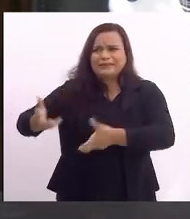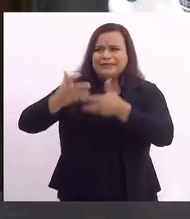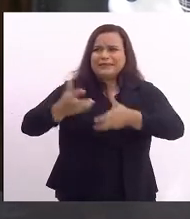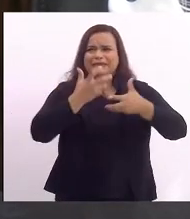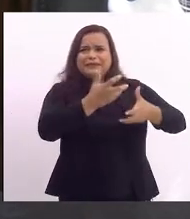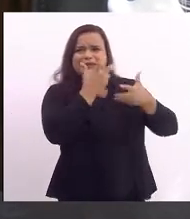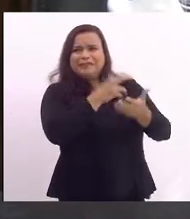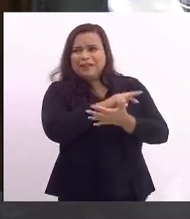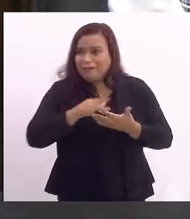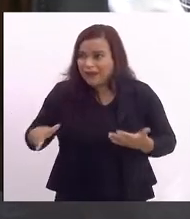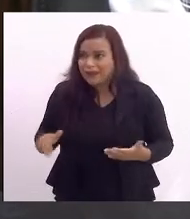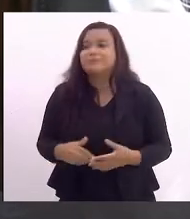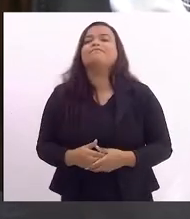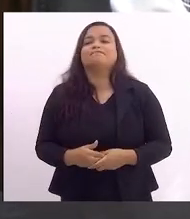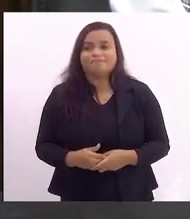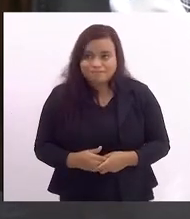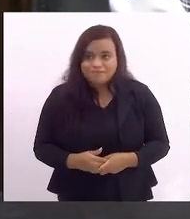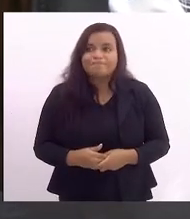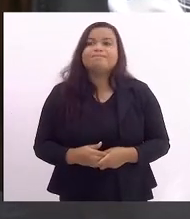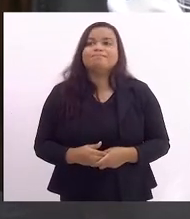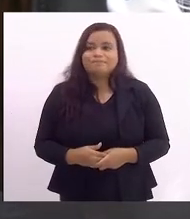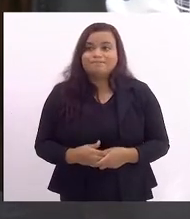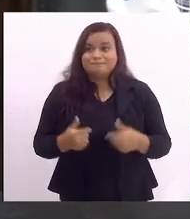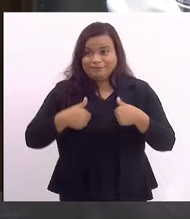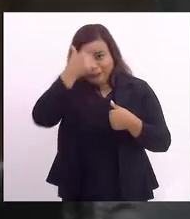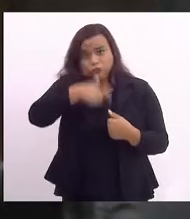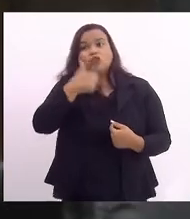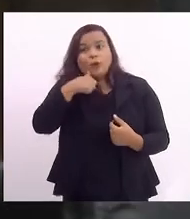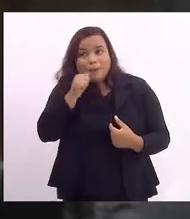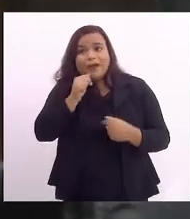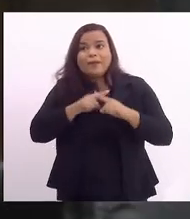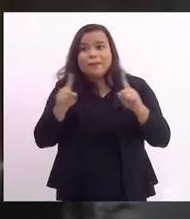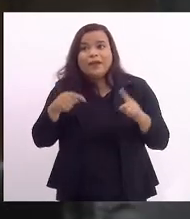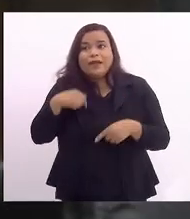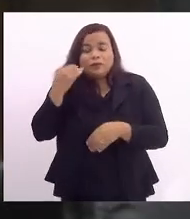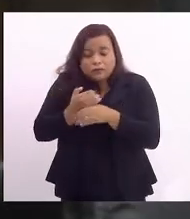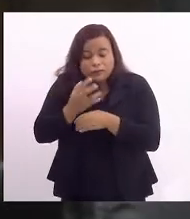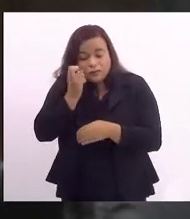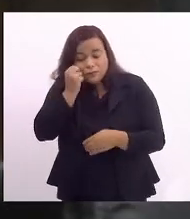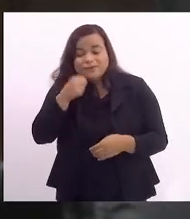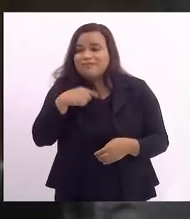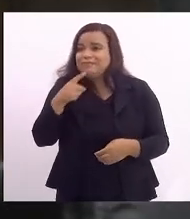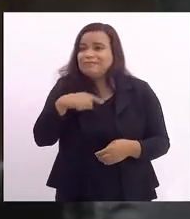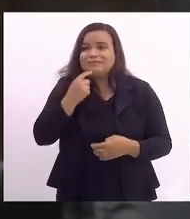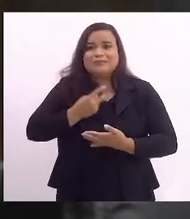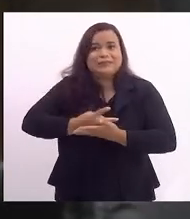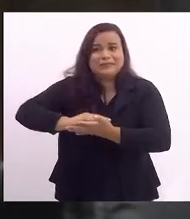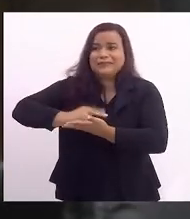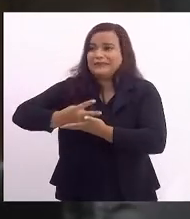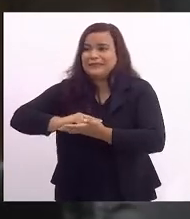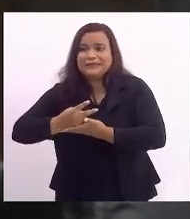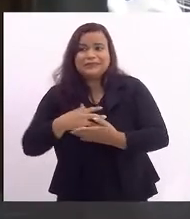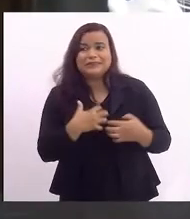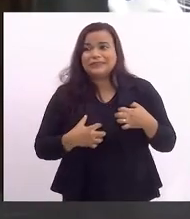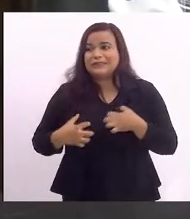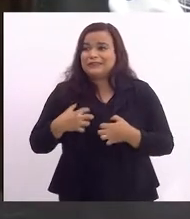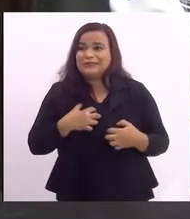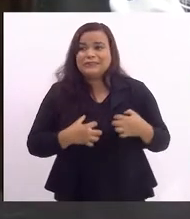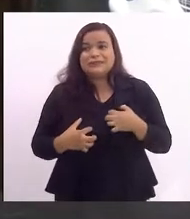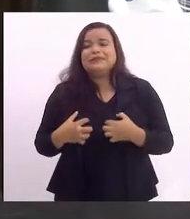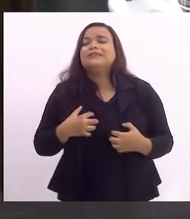que não dorme. É uma mãe que não dorme. Eu também sou uma mãe que não durmo, muitas